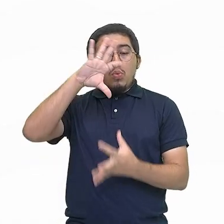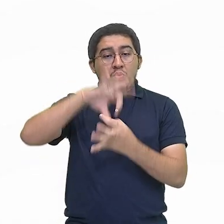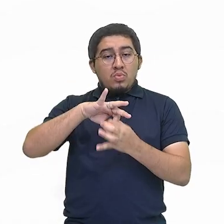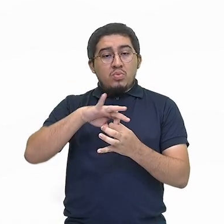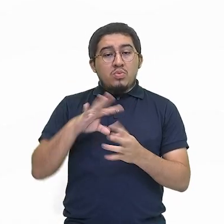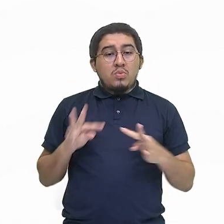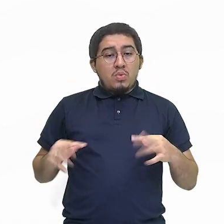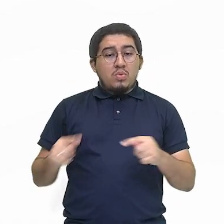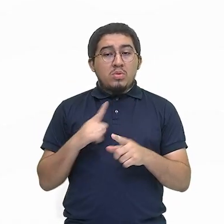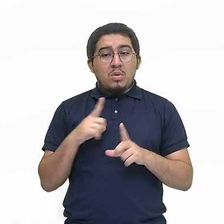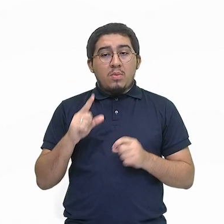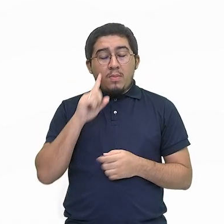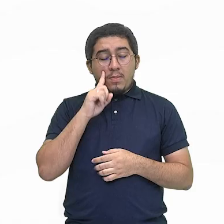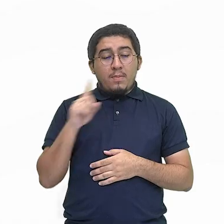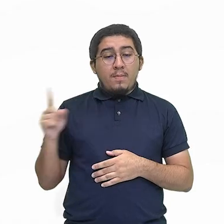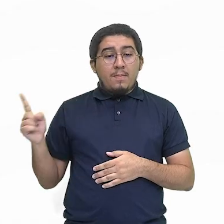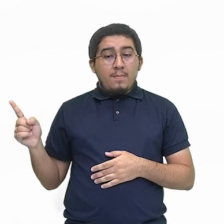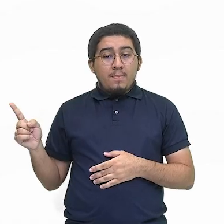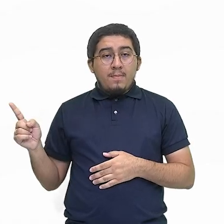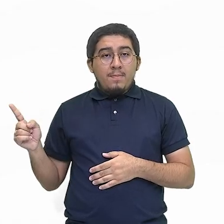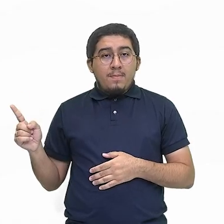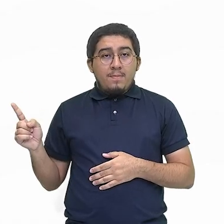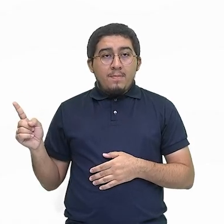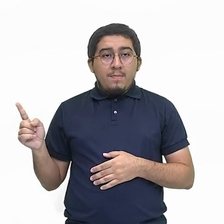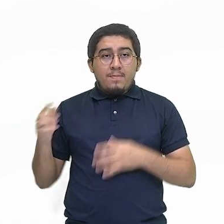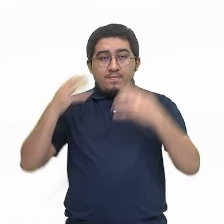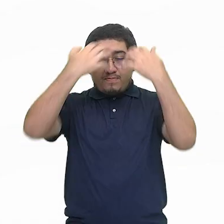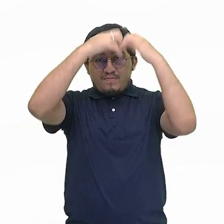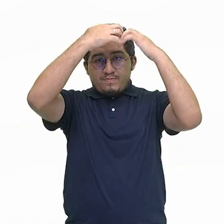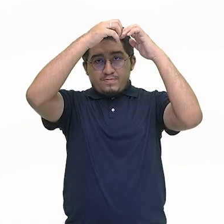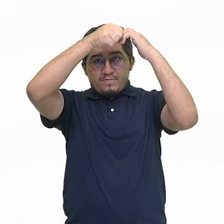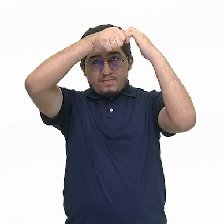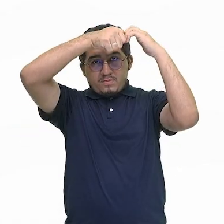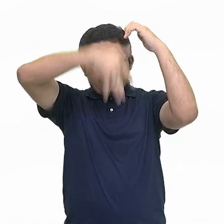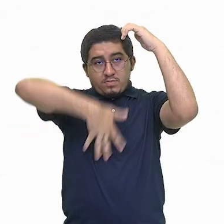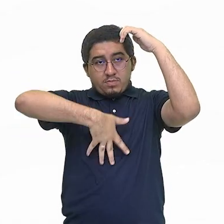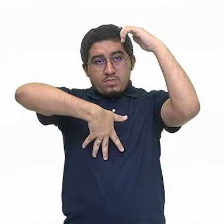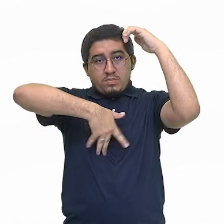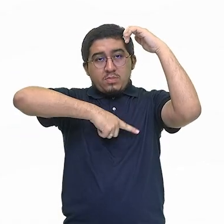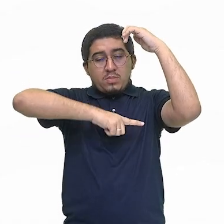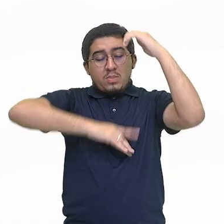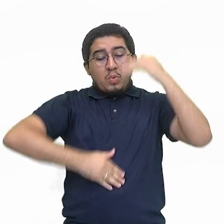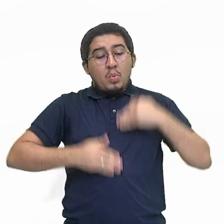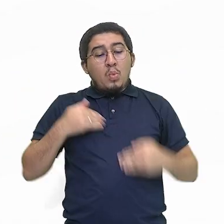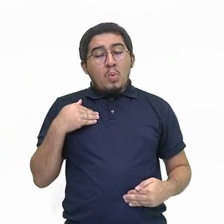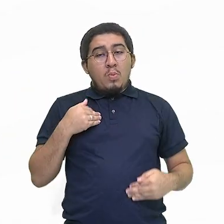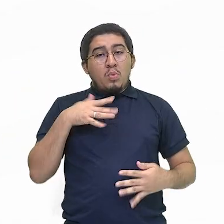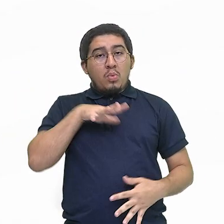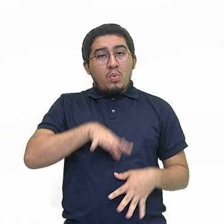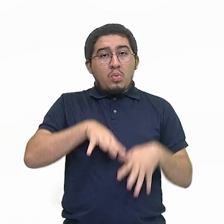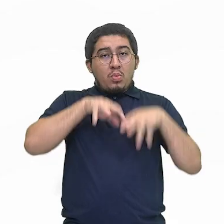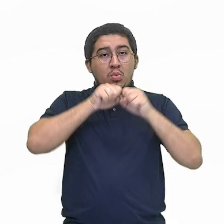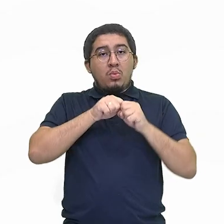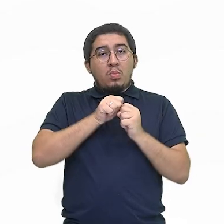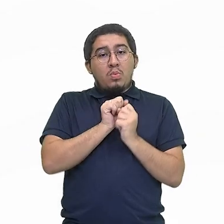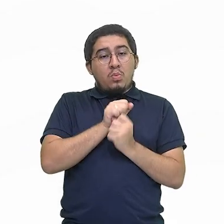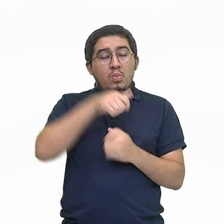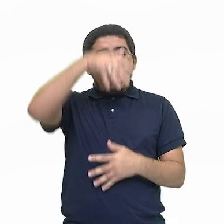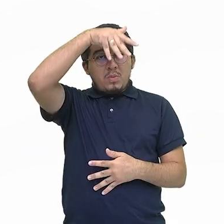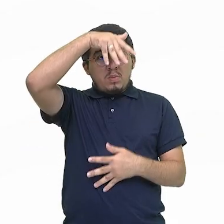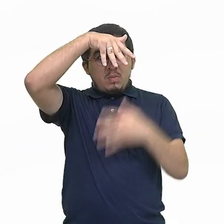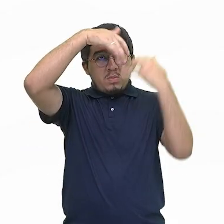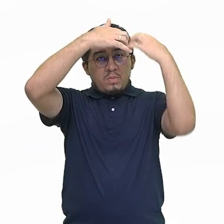função dele, transmissão de impulsos nervosos, que são informações para, no corpo do sistema nervoso ali